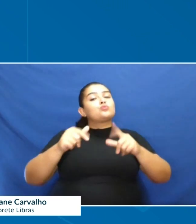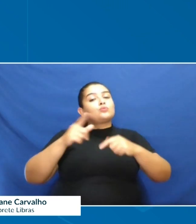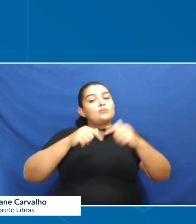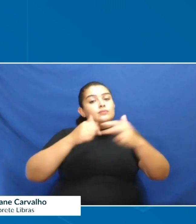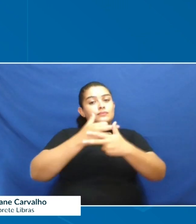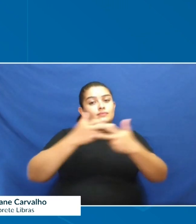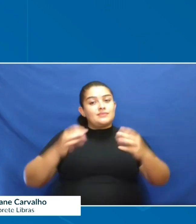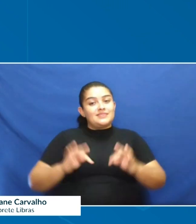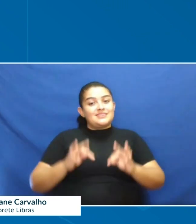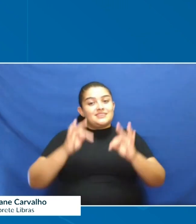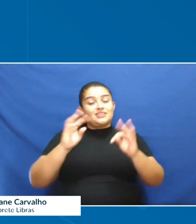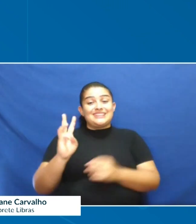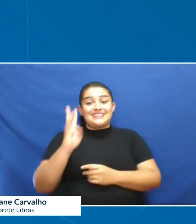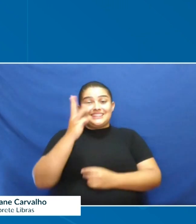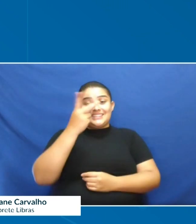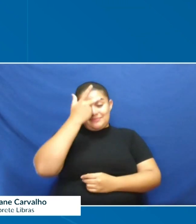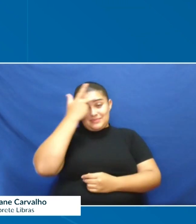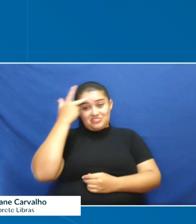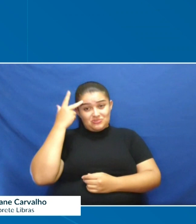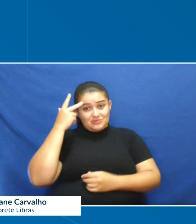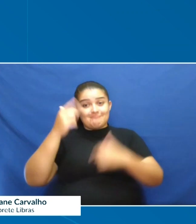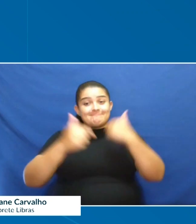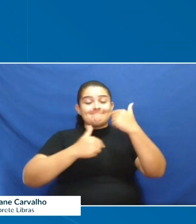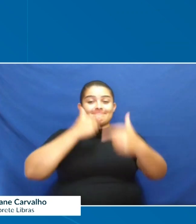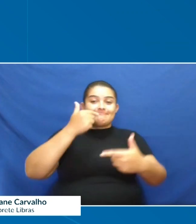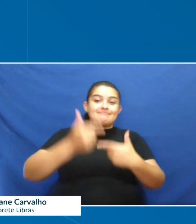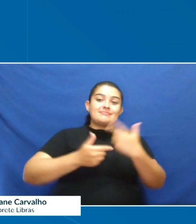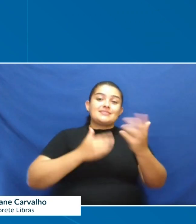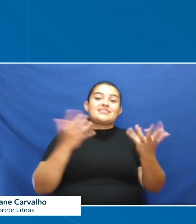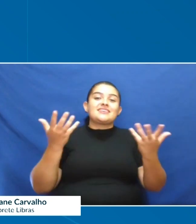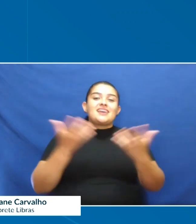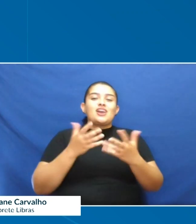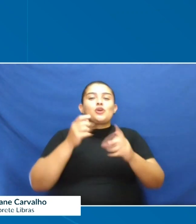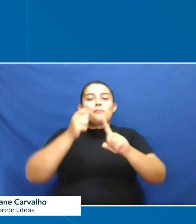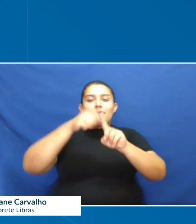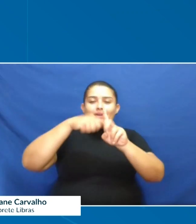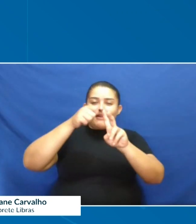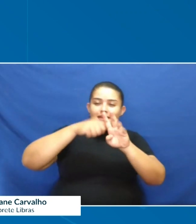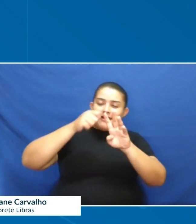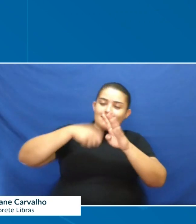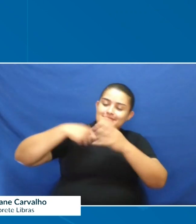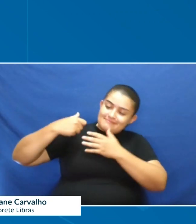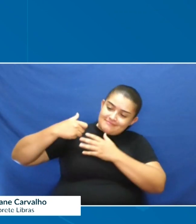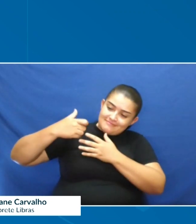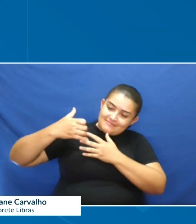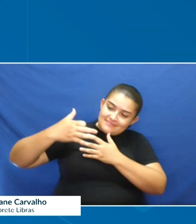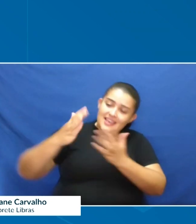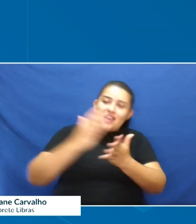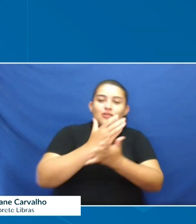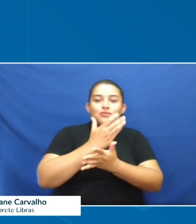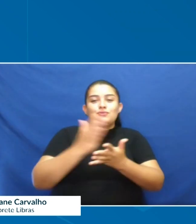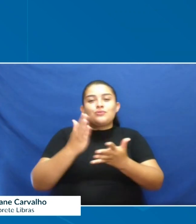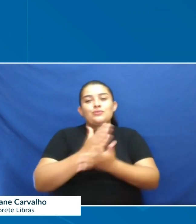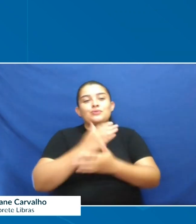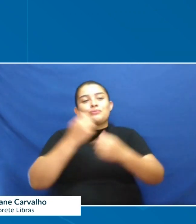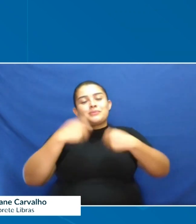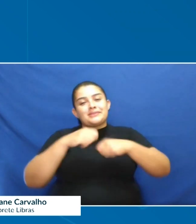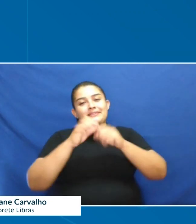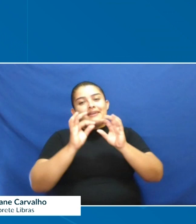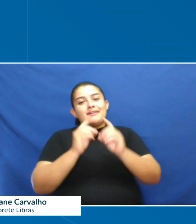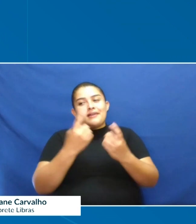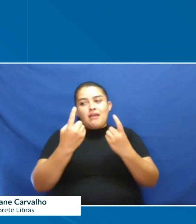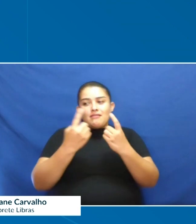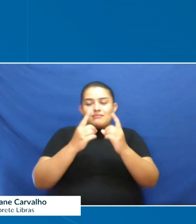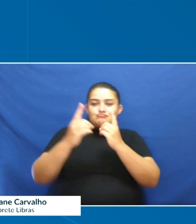com 3 operadores. E aí, ao longo dos meses, alguns iam tendo que se afastar, porque a gente teve, assim, muito